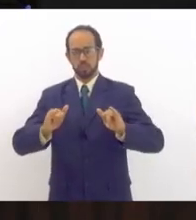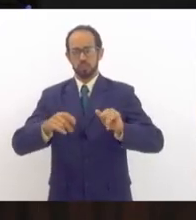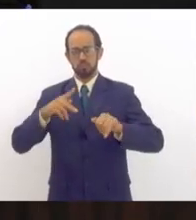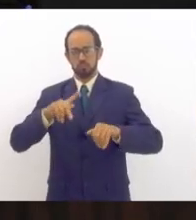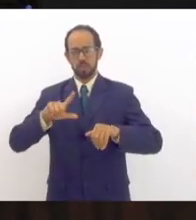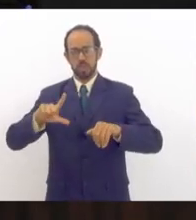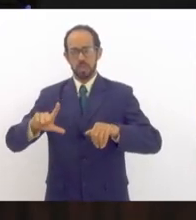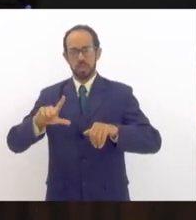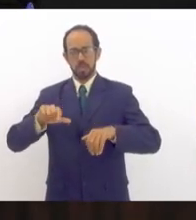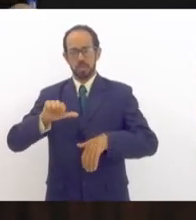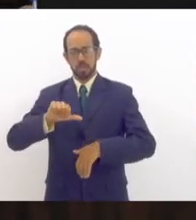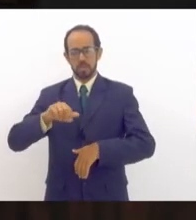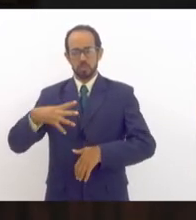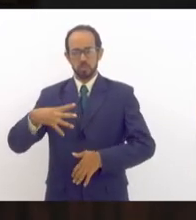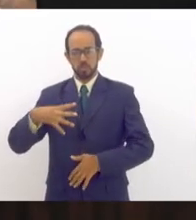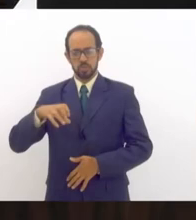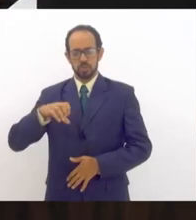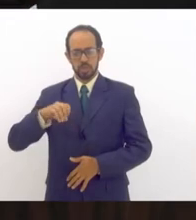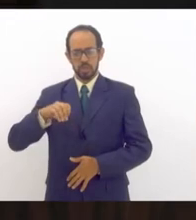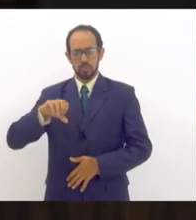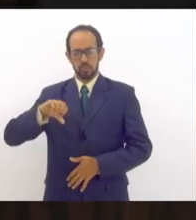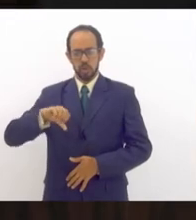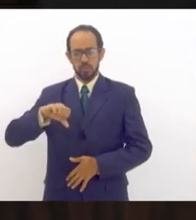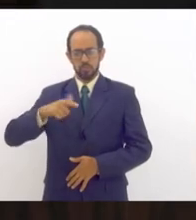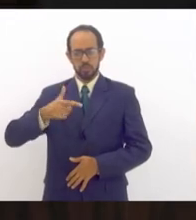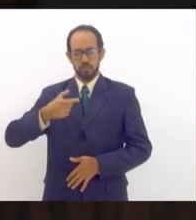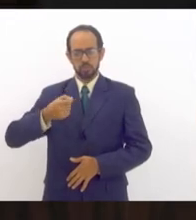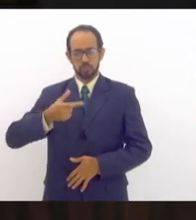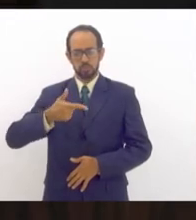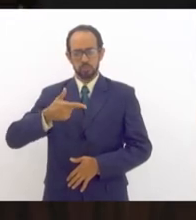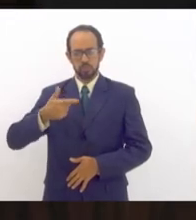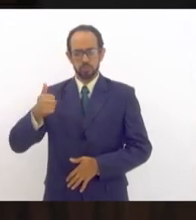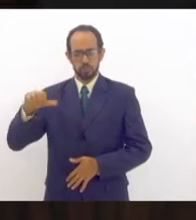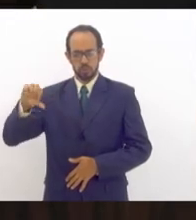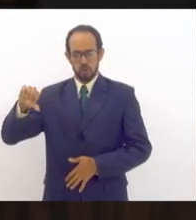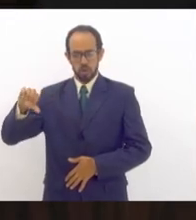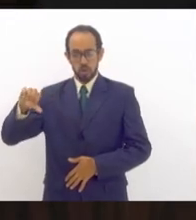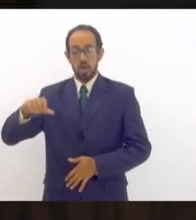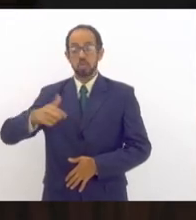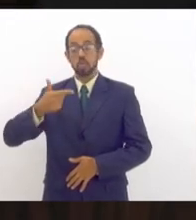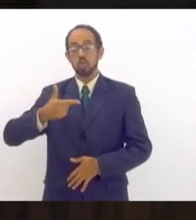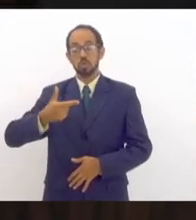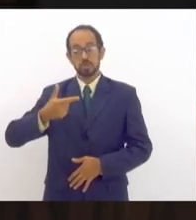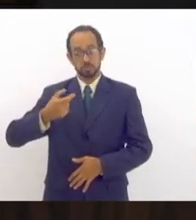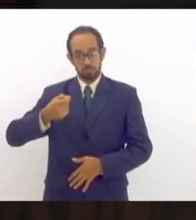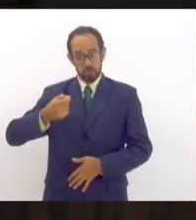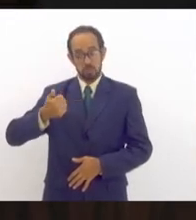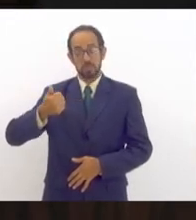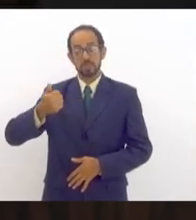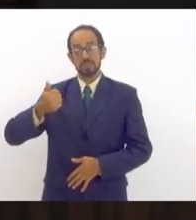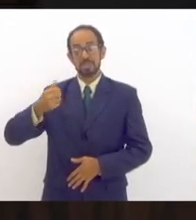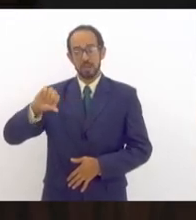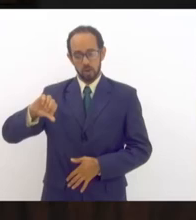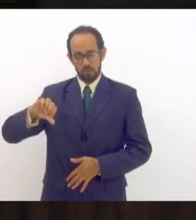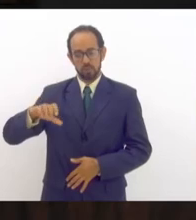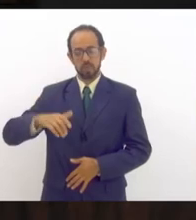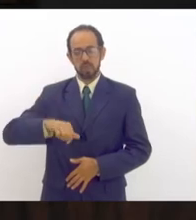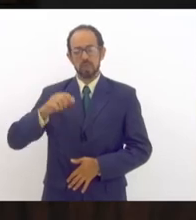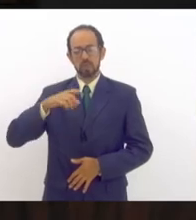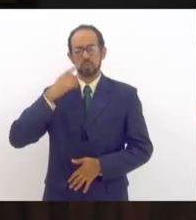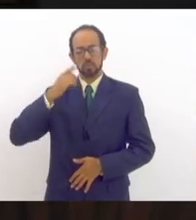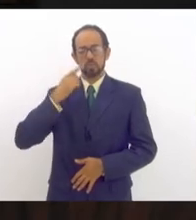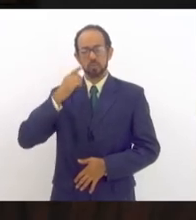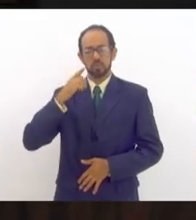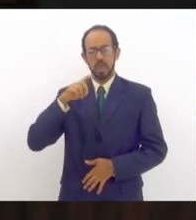de lei 1409/20129 2019 diretoria do deputado Daniele libreron